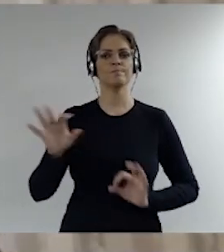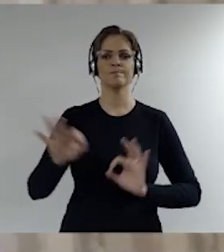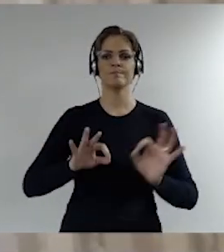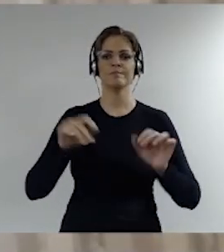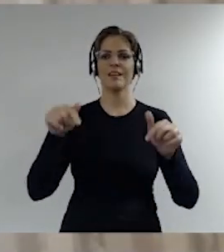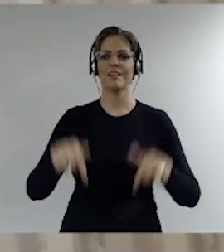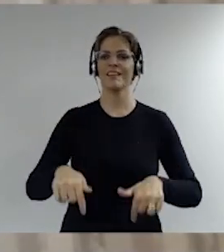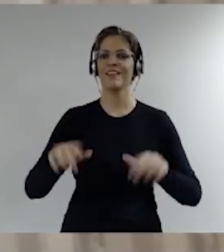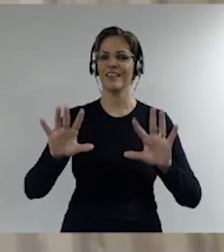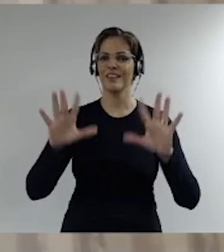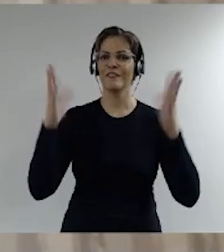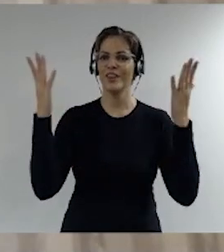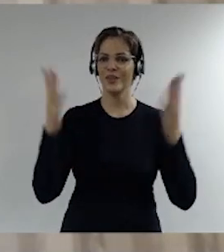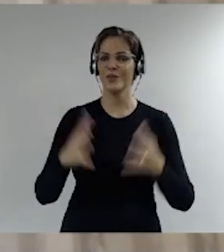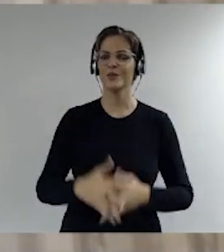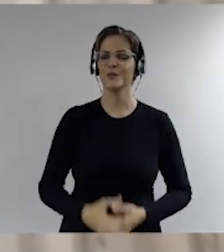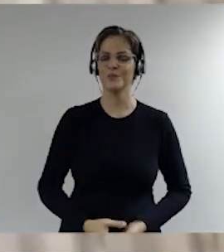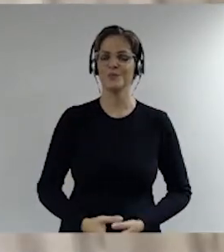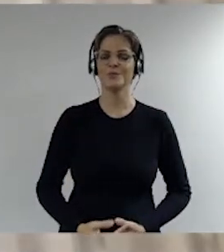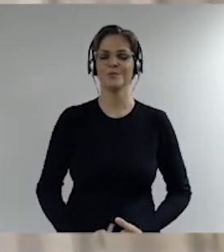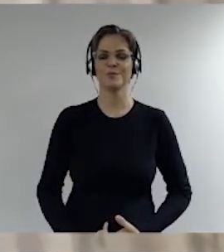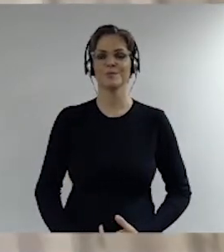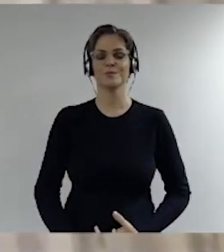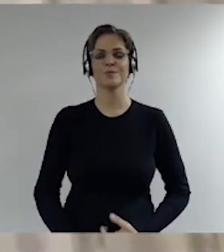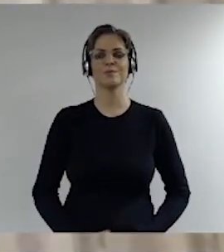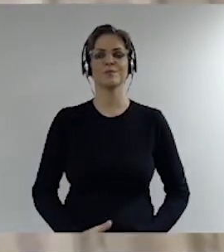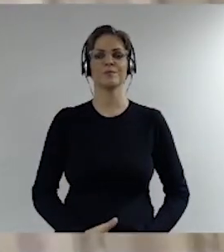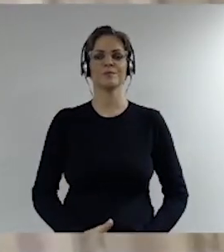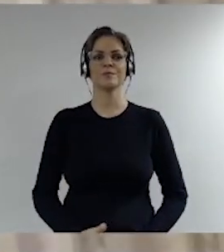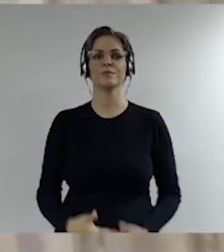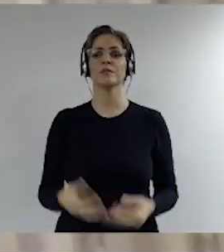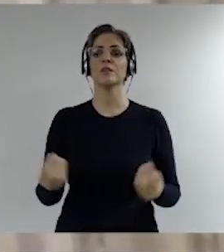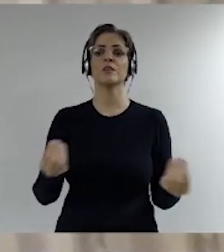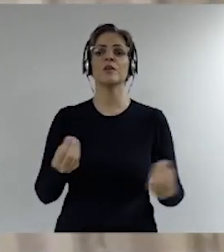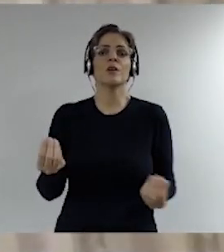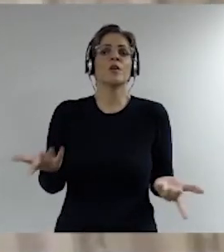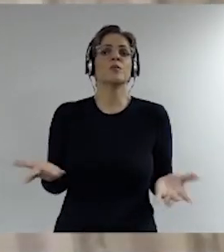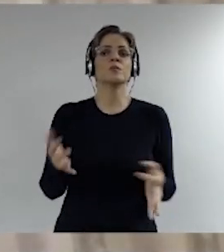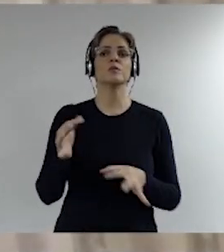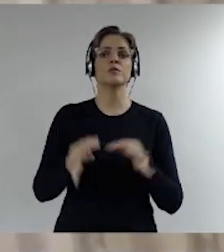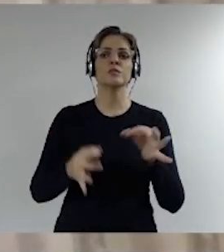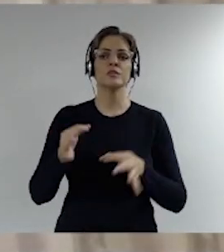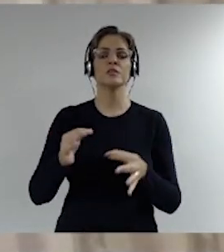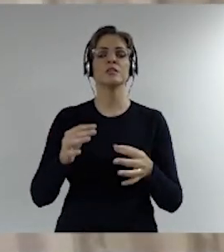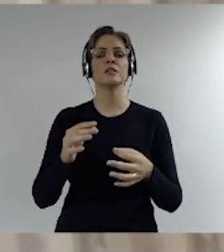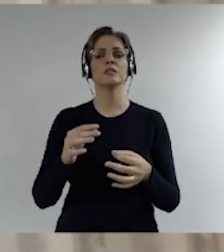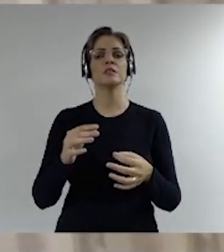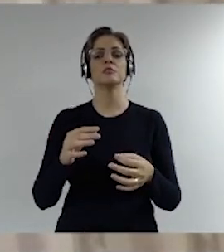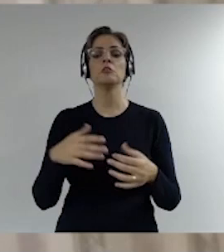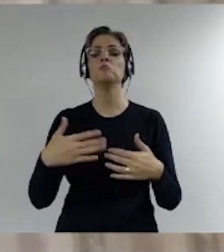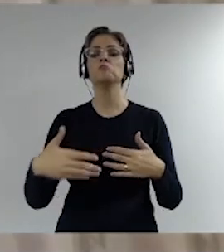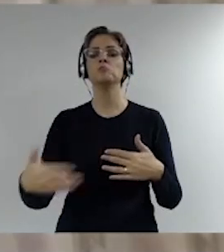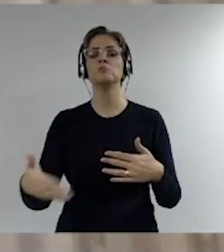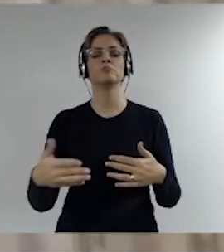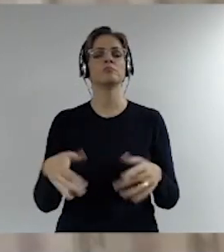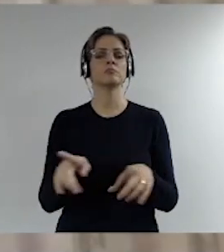evento. Repercussões jurídicas e sociais. Não só jurídicas, mas também